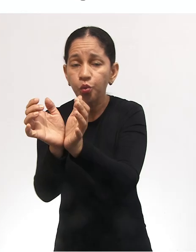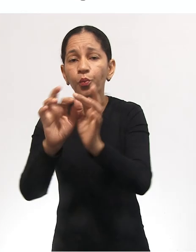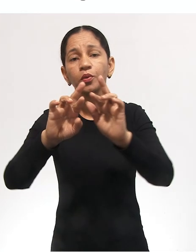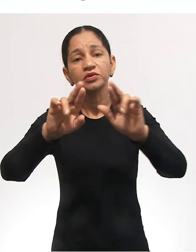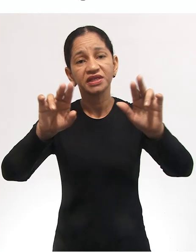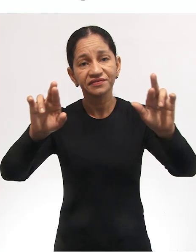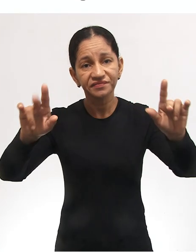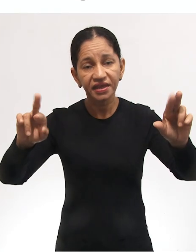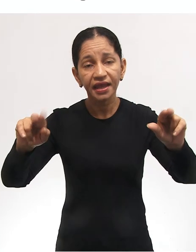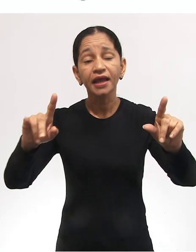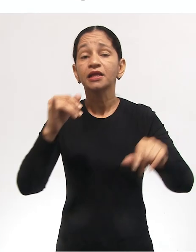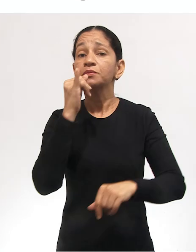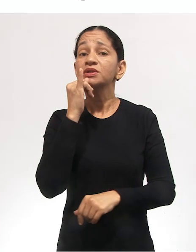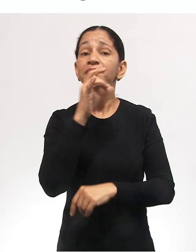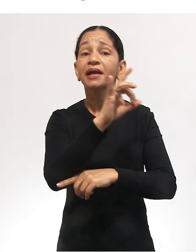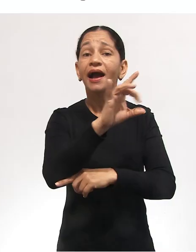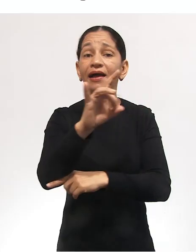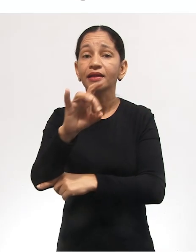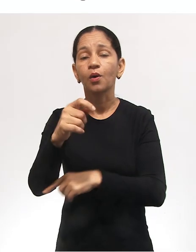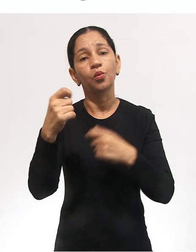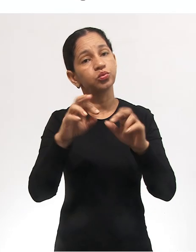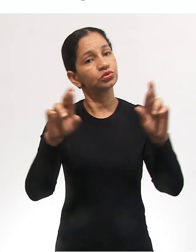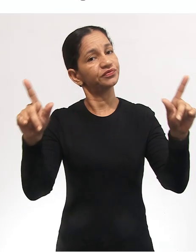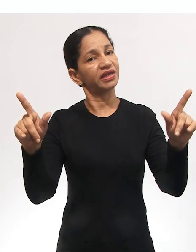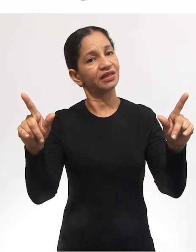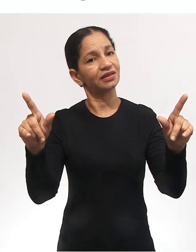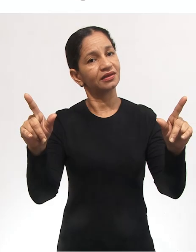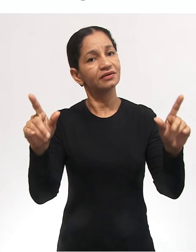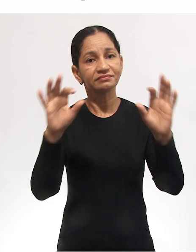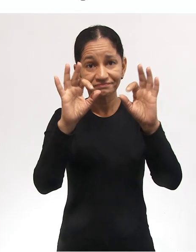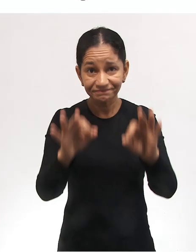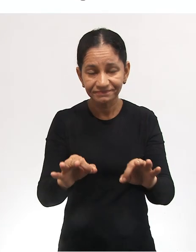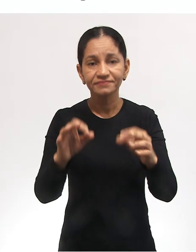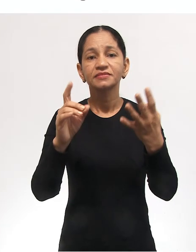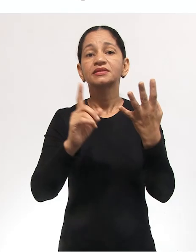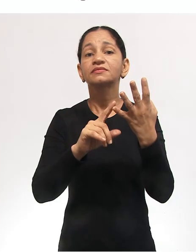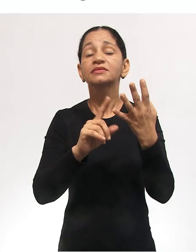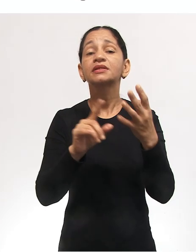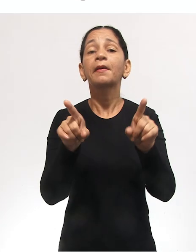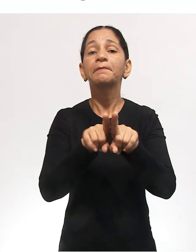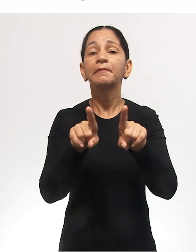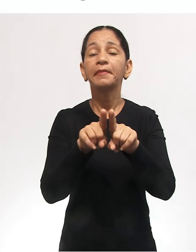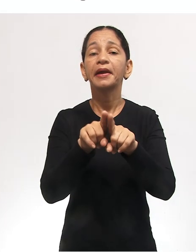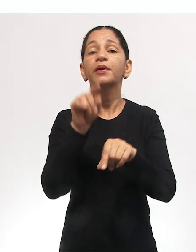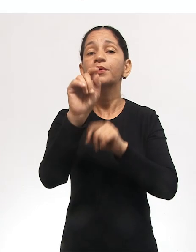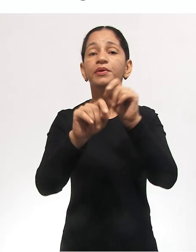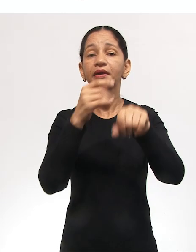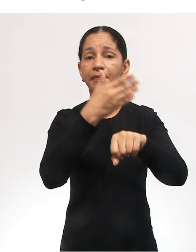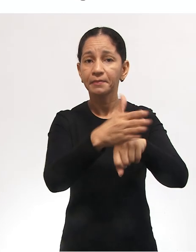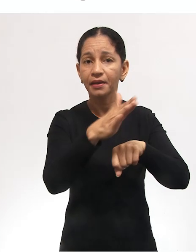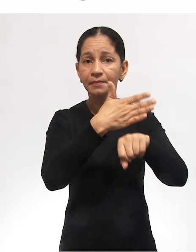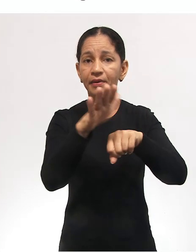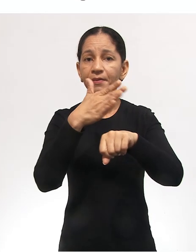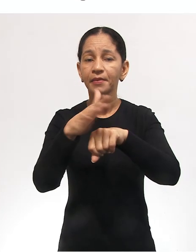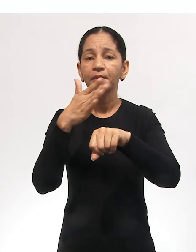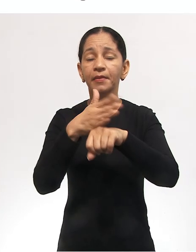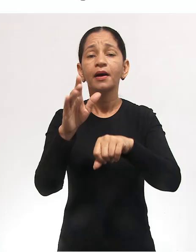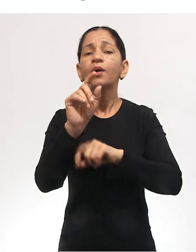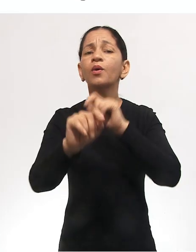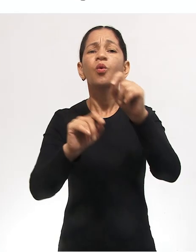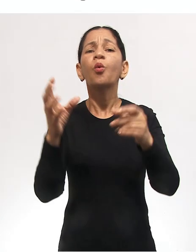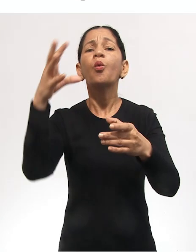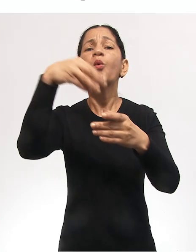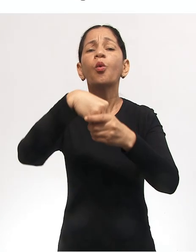uma atividade personalizada. 3. Treinamento de divulgação, e onde nós vamos